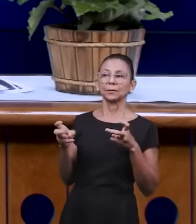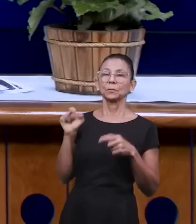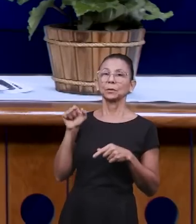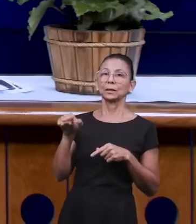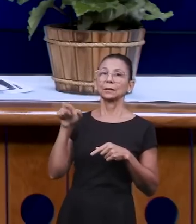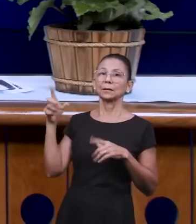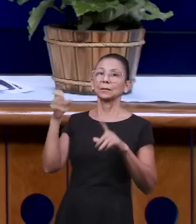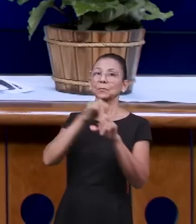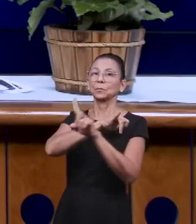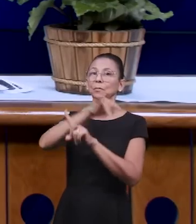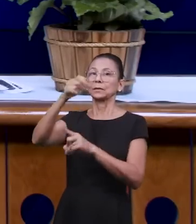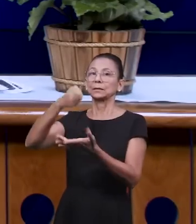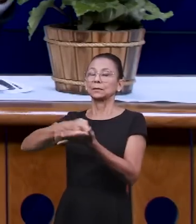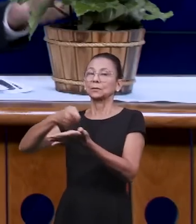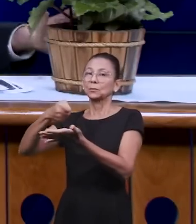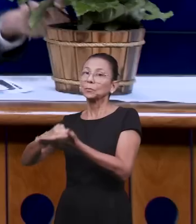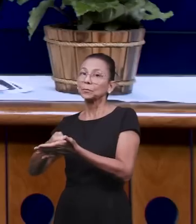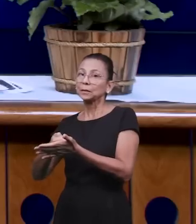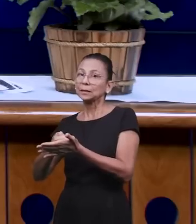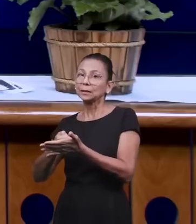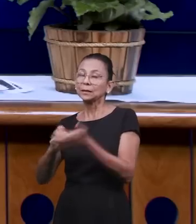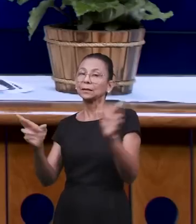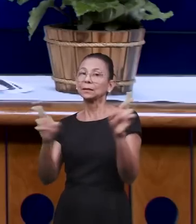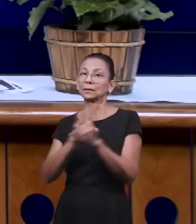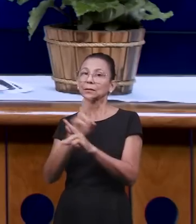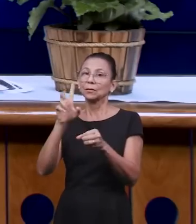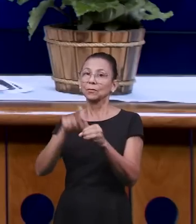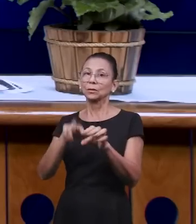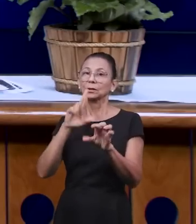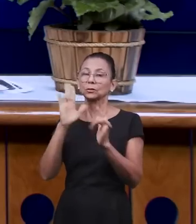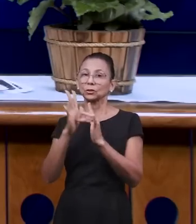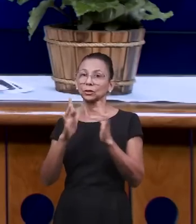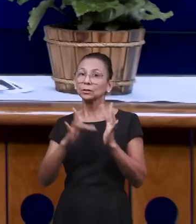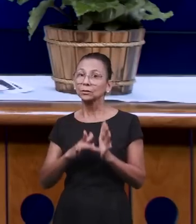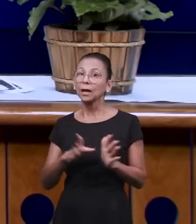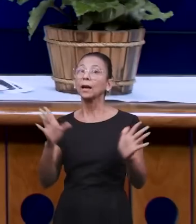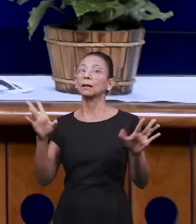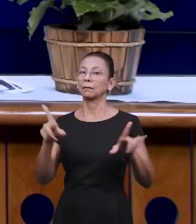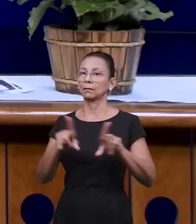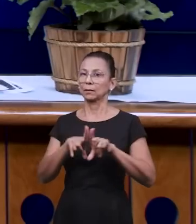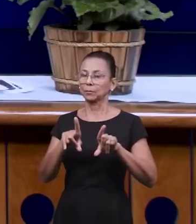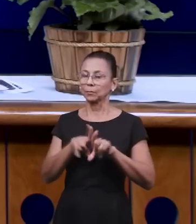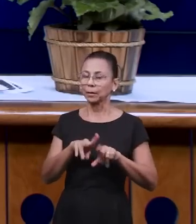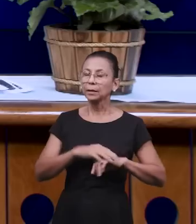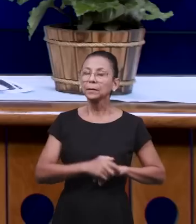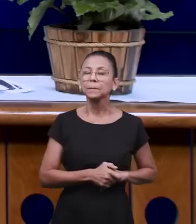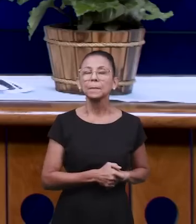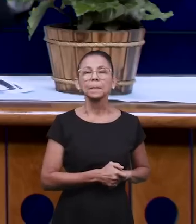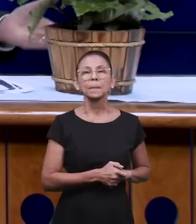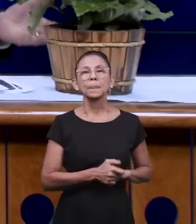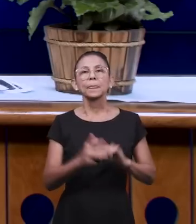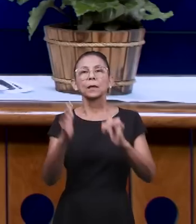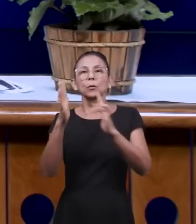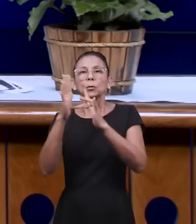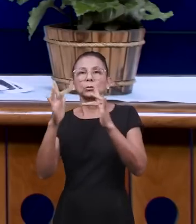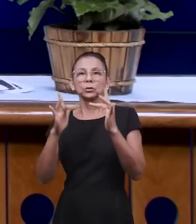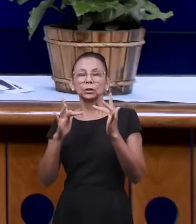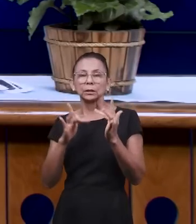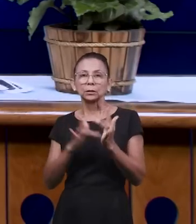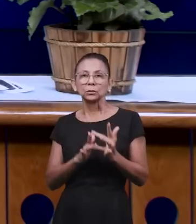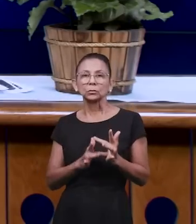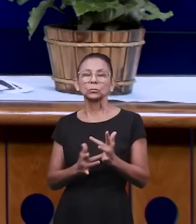brotar significa Israel se recompor como povo e como nação. Mas isso é